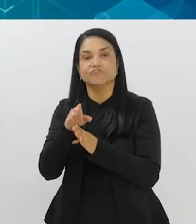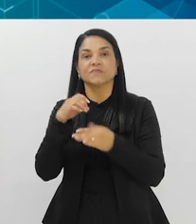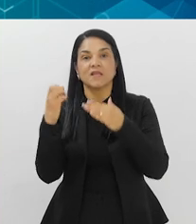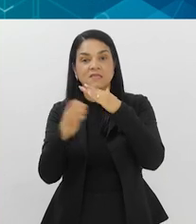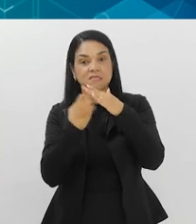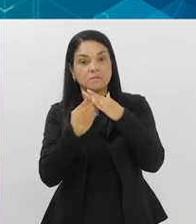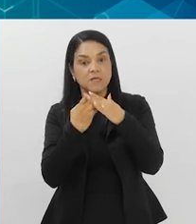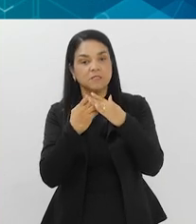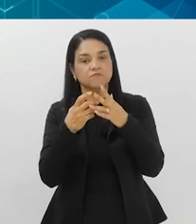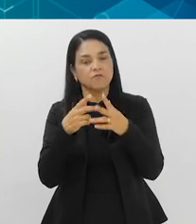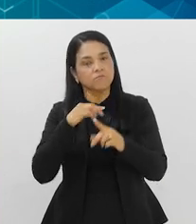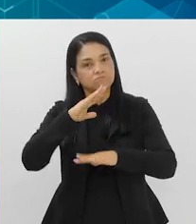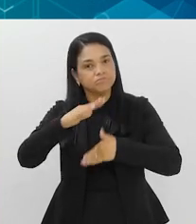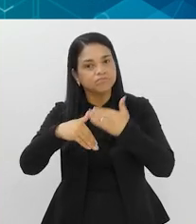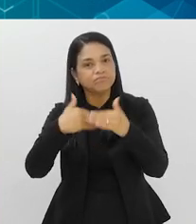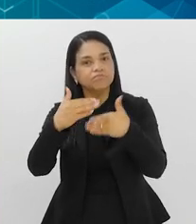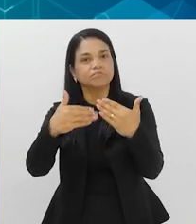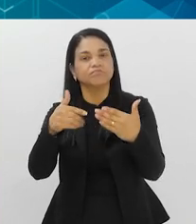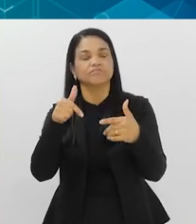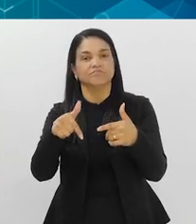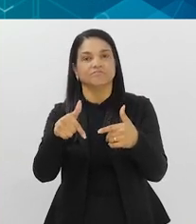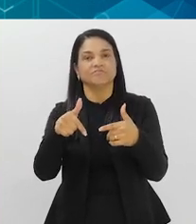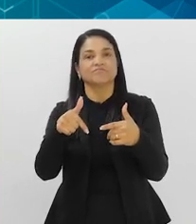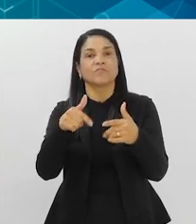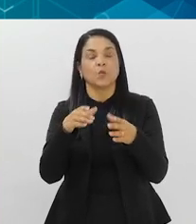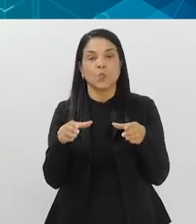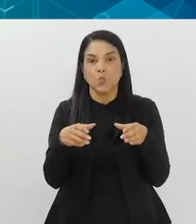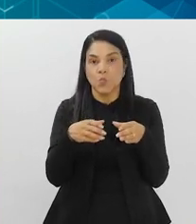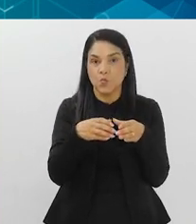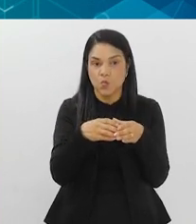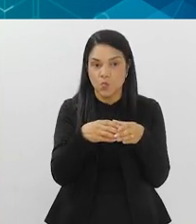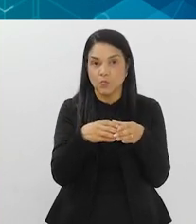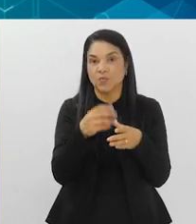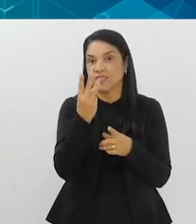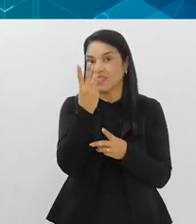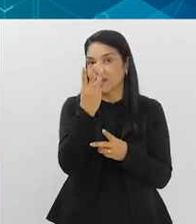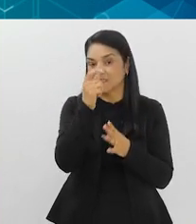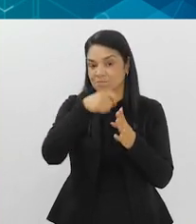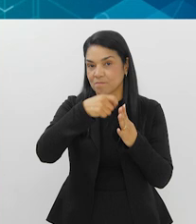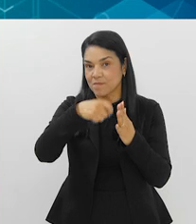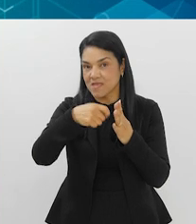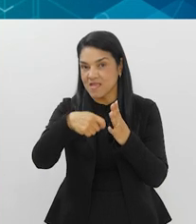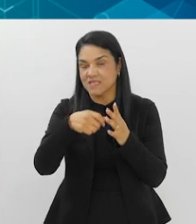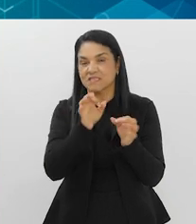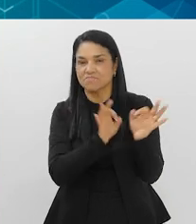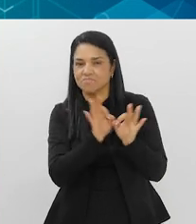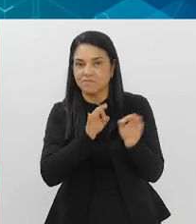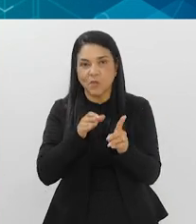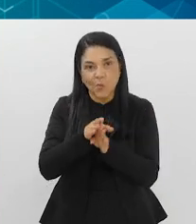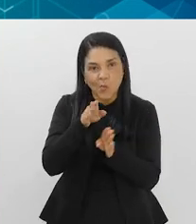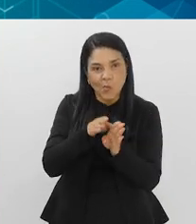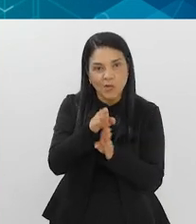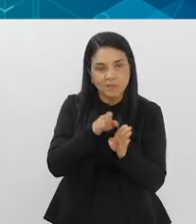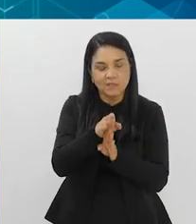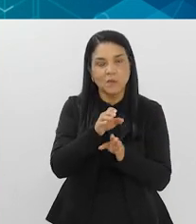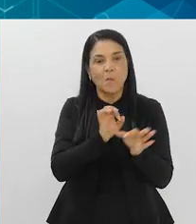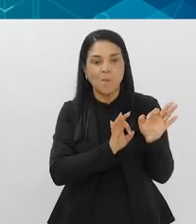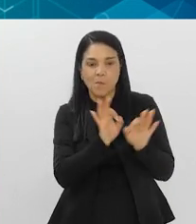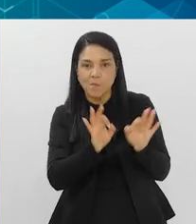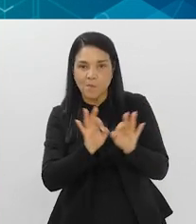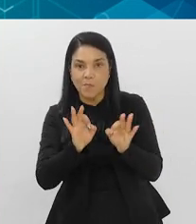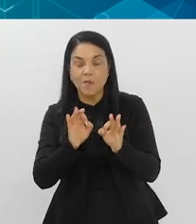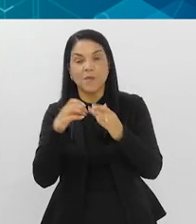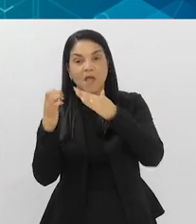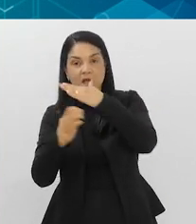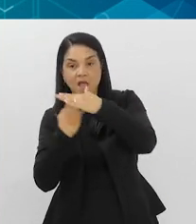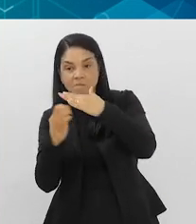foram implementando essa redução. Então, todo o processo, né, o piloto passa por 3 meses de planejamento, orientação e